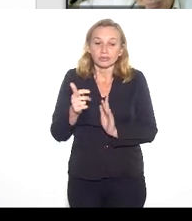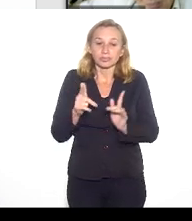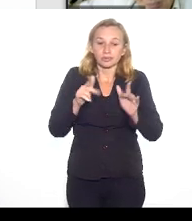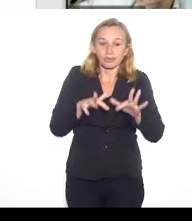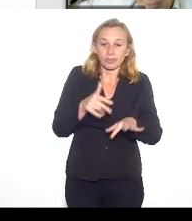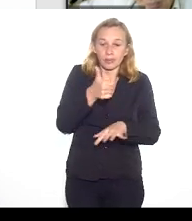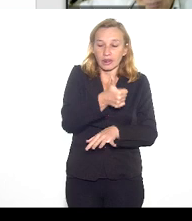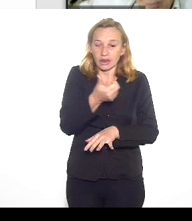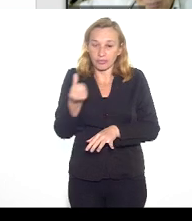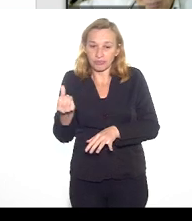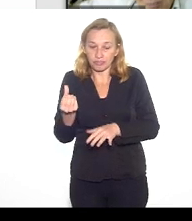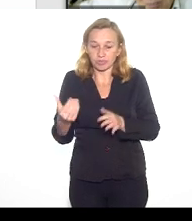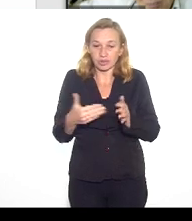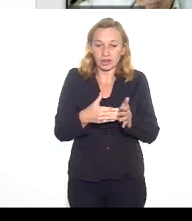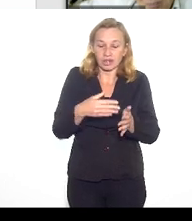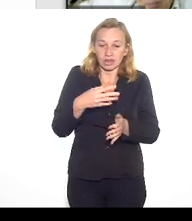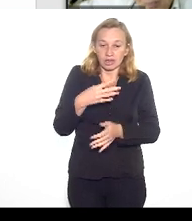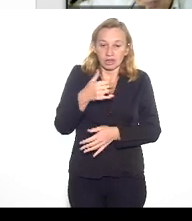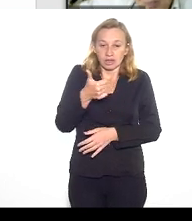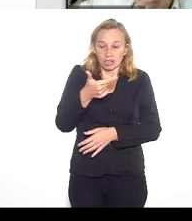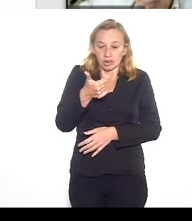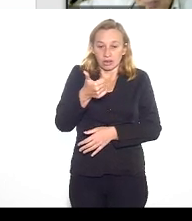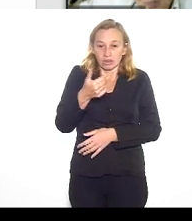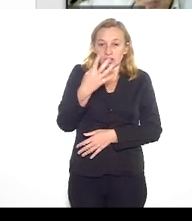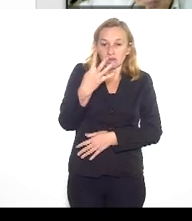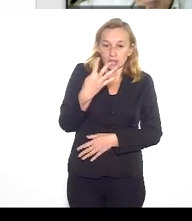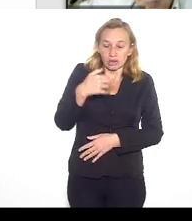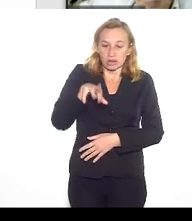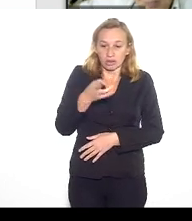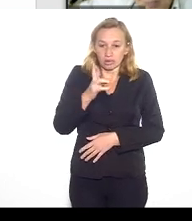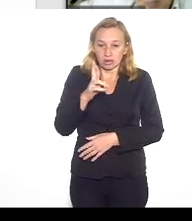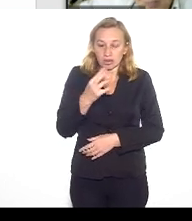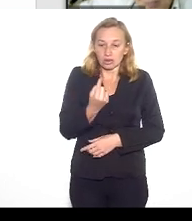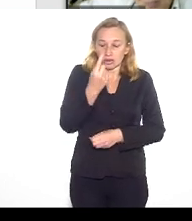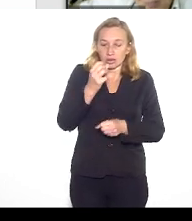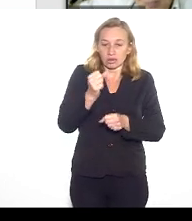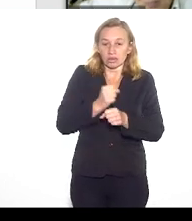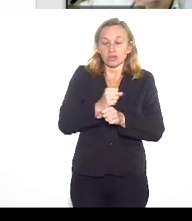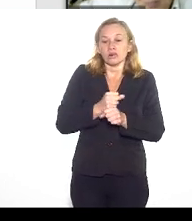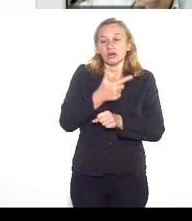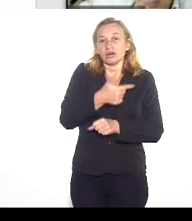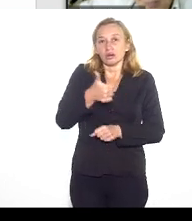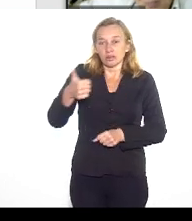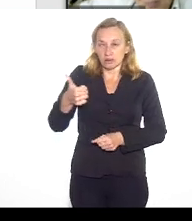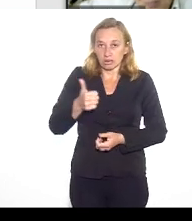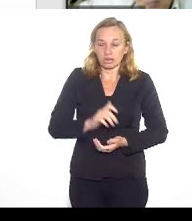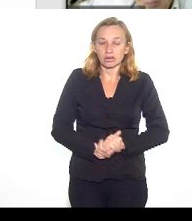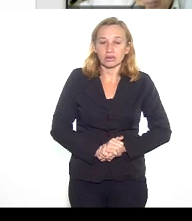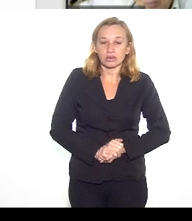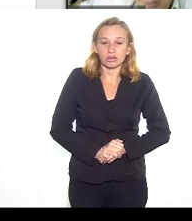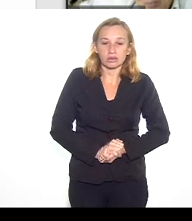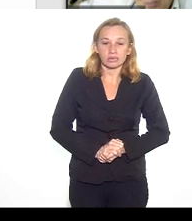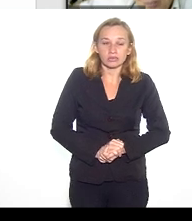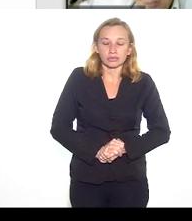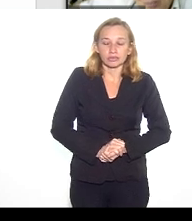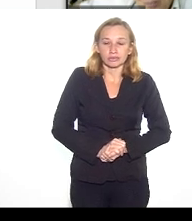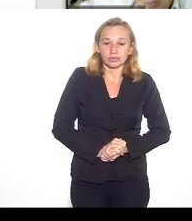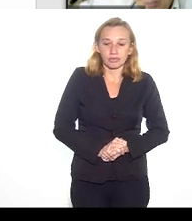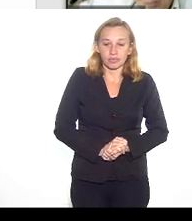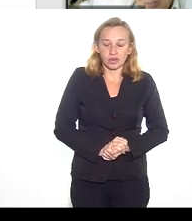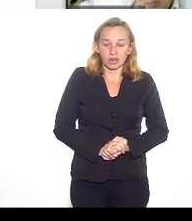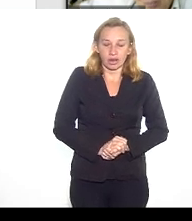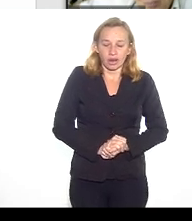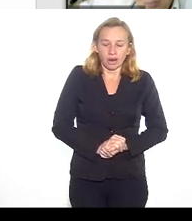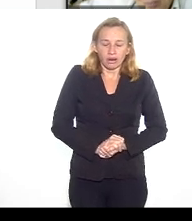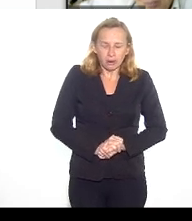12 seriam 4 bilhões de reais no ano de 2021, como uma estimativa a partir da performance